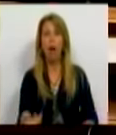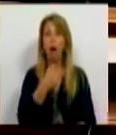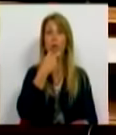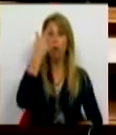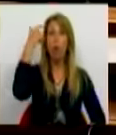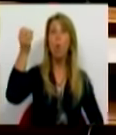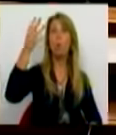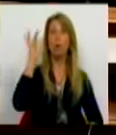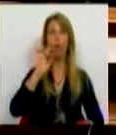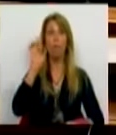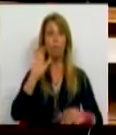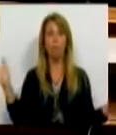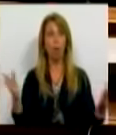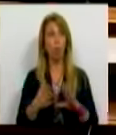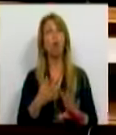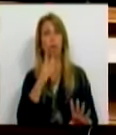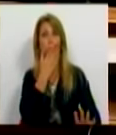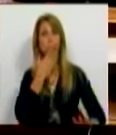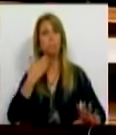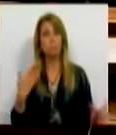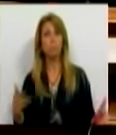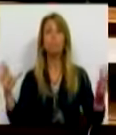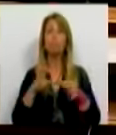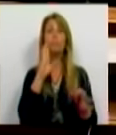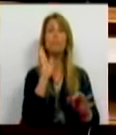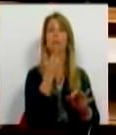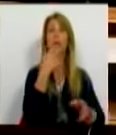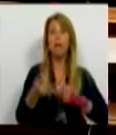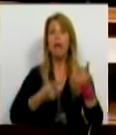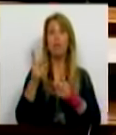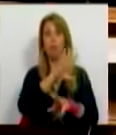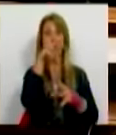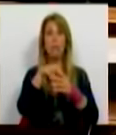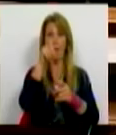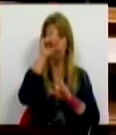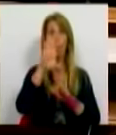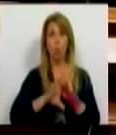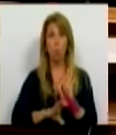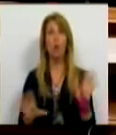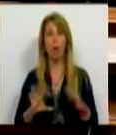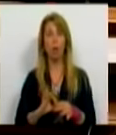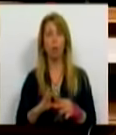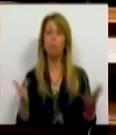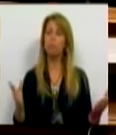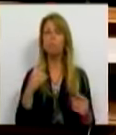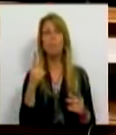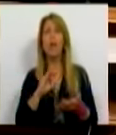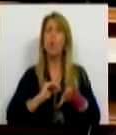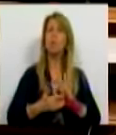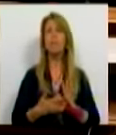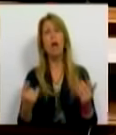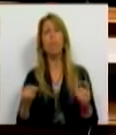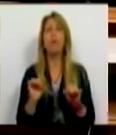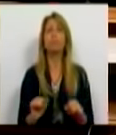seu valor e utilidade dependem da sua articulação com as avaliações internas e com o currículo. Fazer dos exames, de todo e qualquer exame,